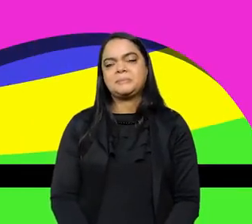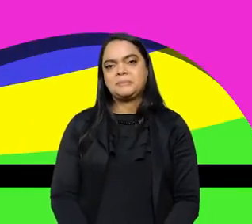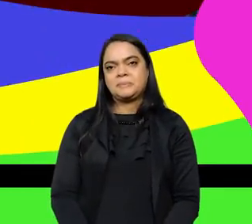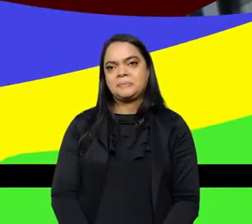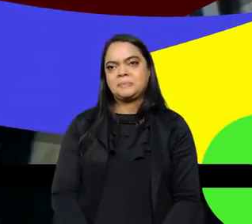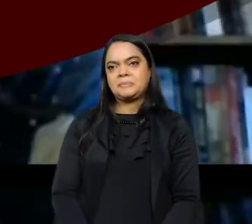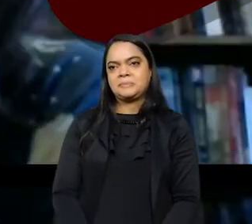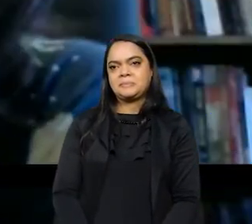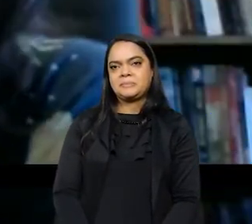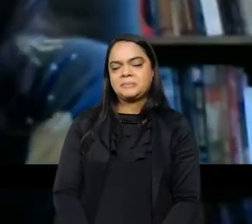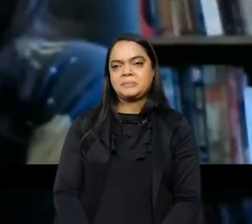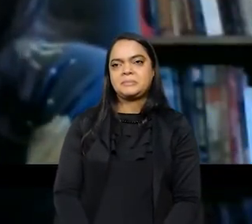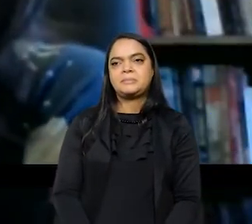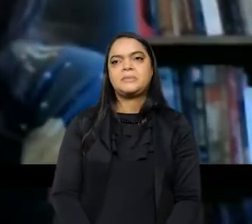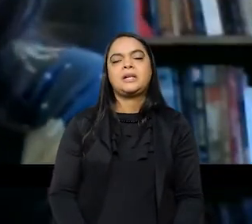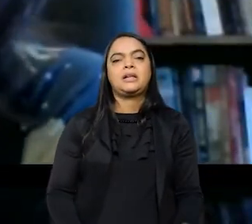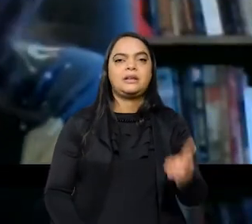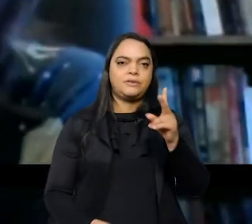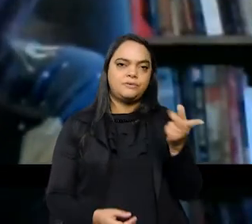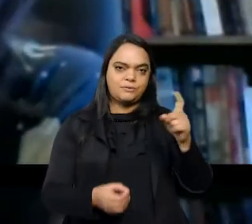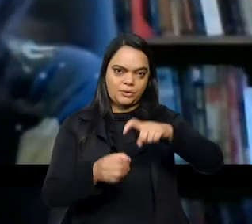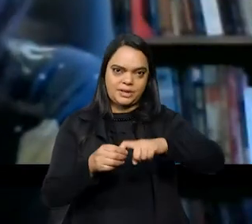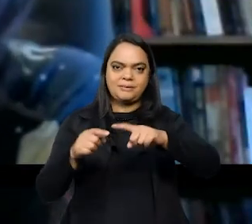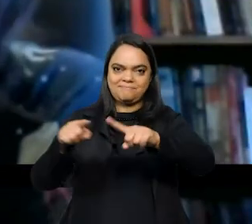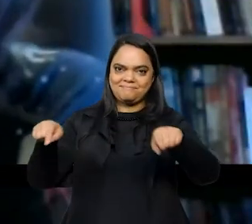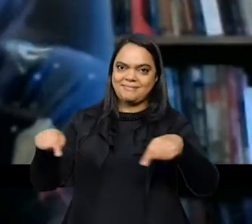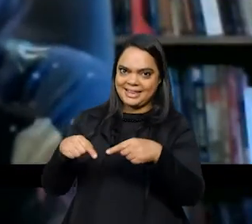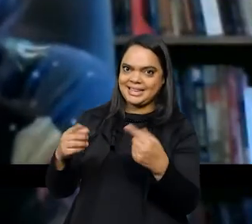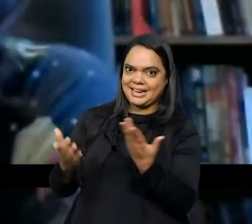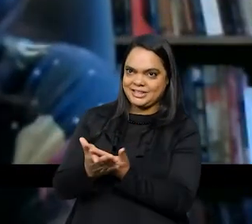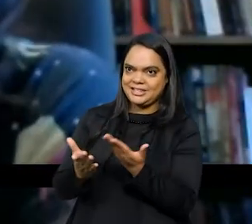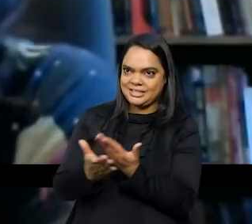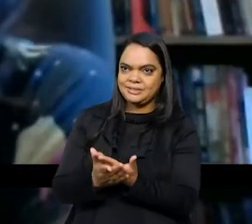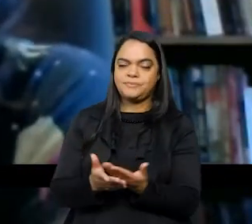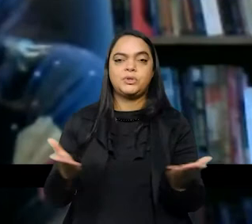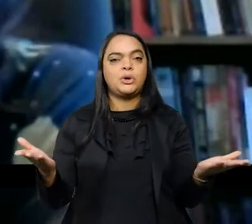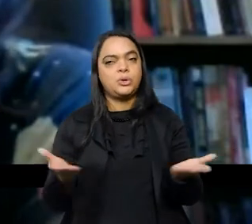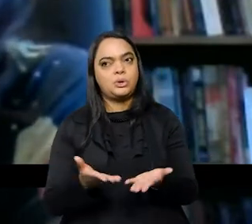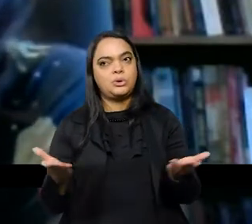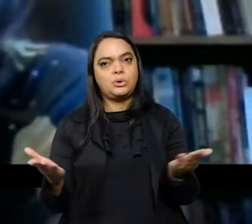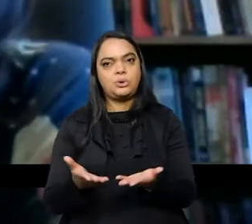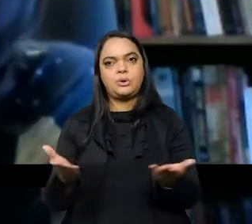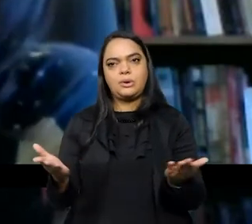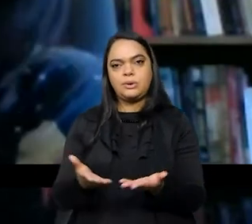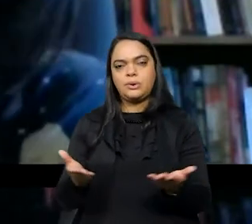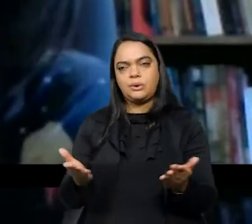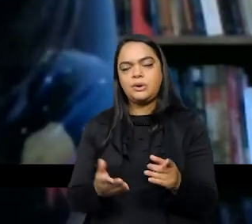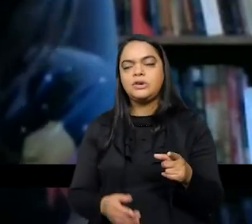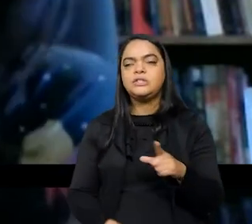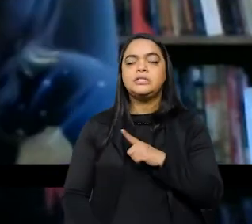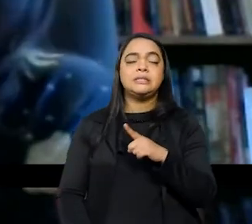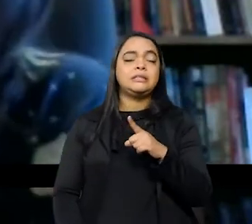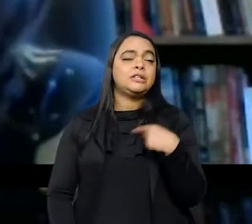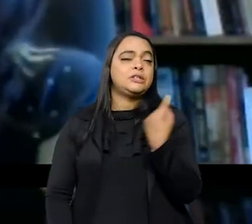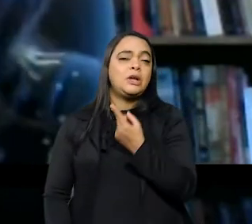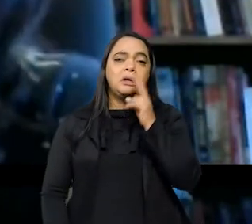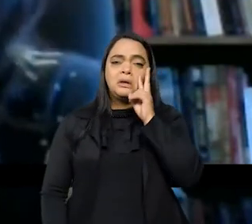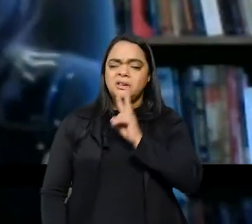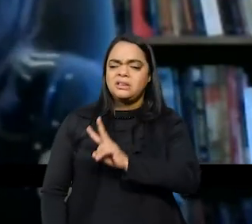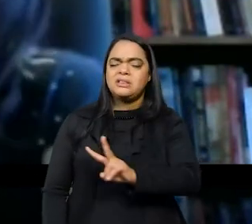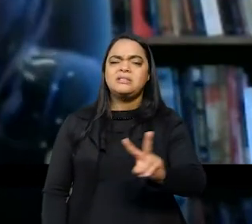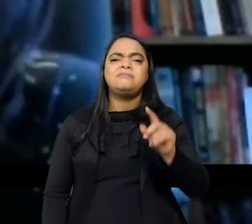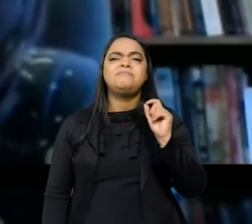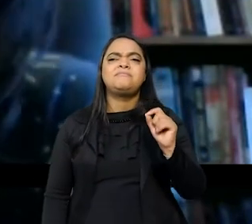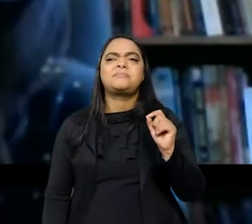sala de aula, né? Hoje em dia, a gente tem visto um movimento